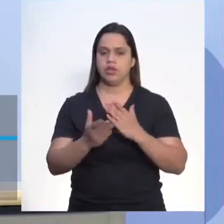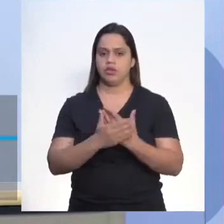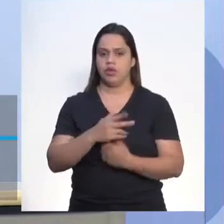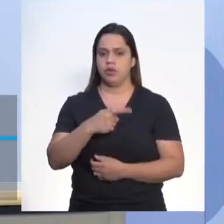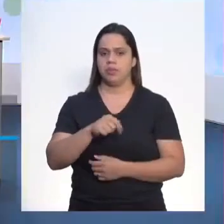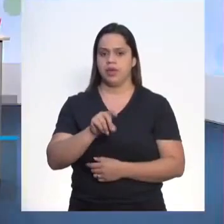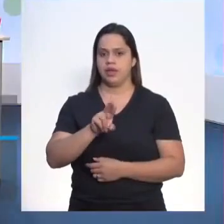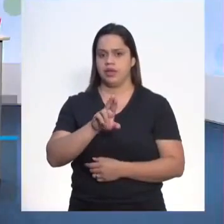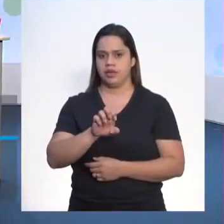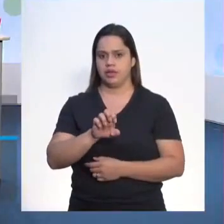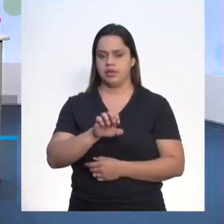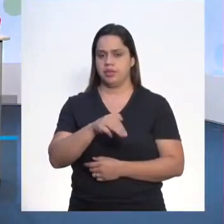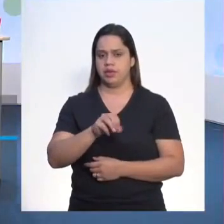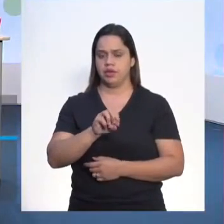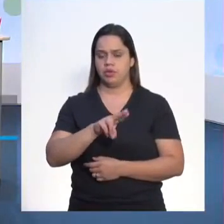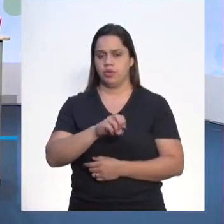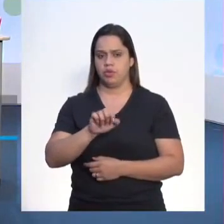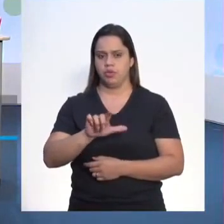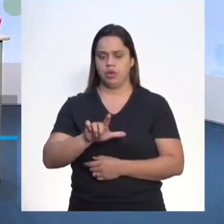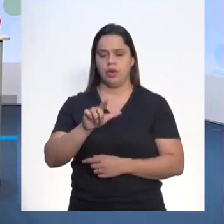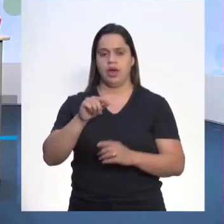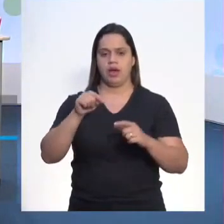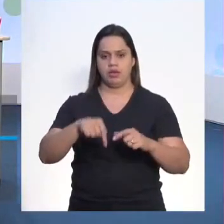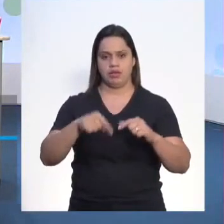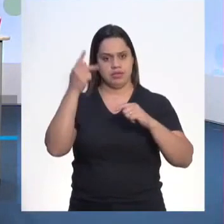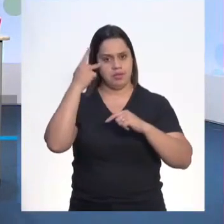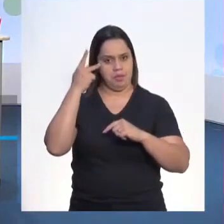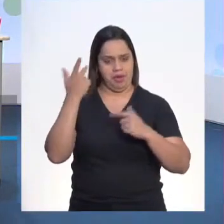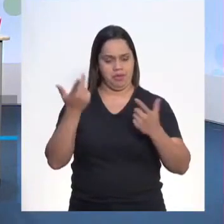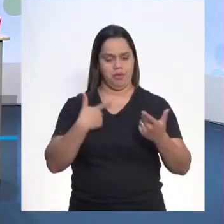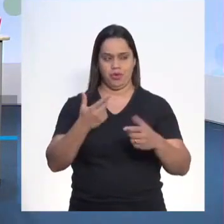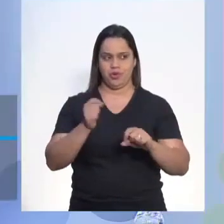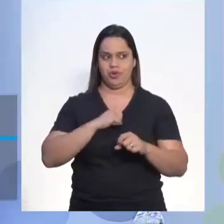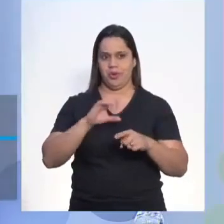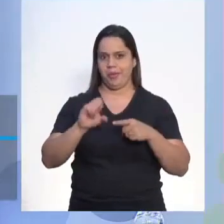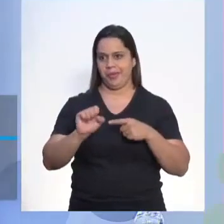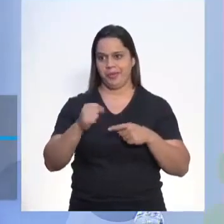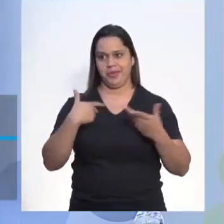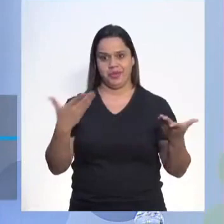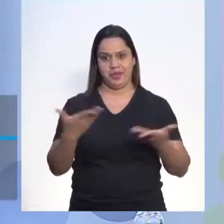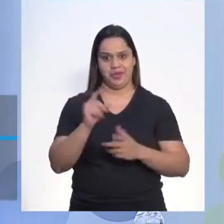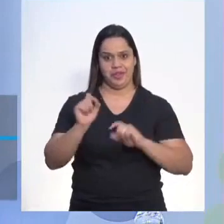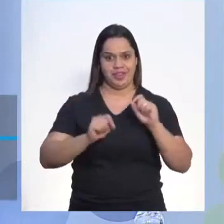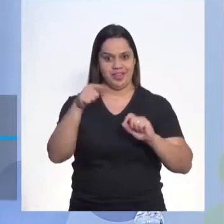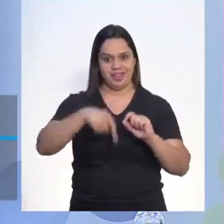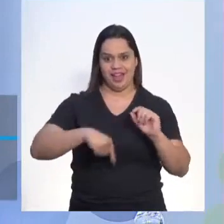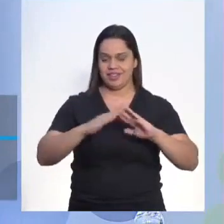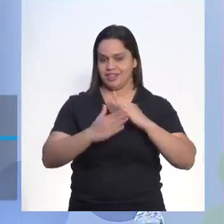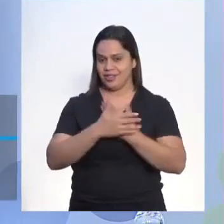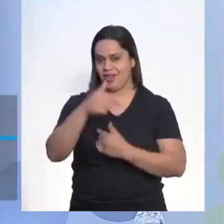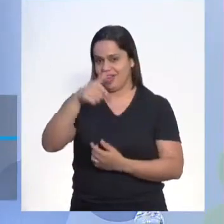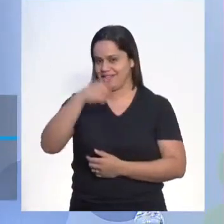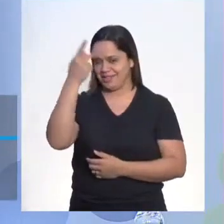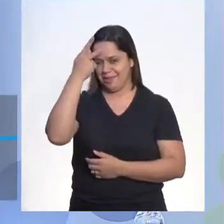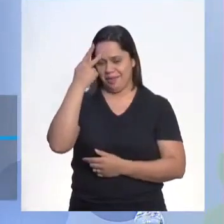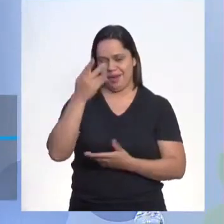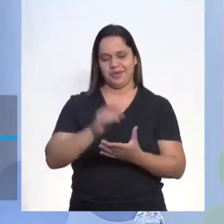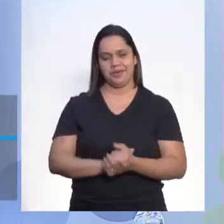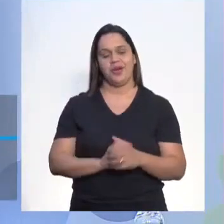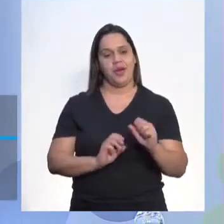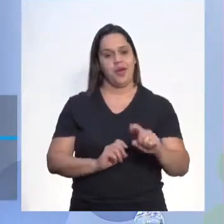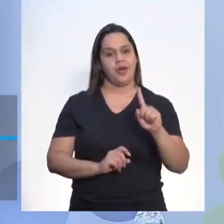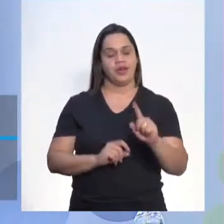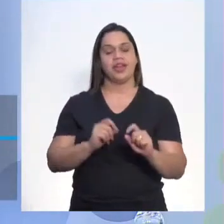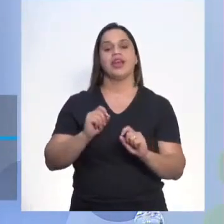estou puxando o saco aqui para São Paulo, professora Inês. Ai, meu Deus. Bom, vamos lá, vamos corrigir, porque eu sei que o pessoal do